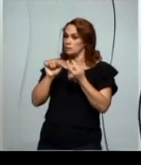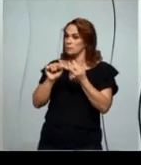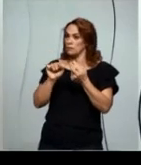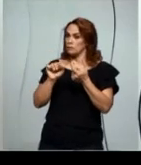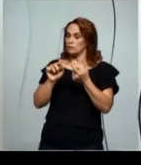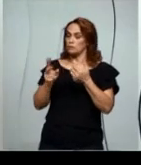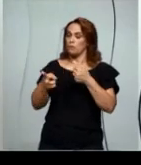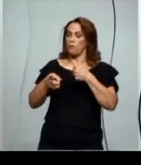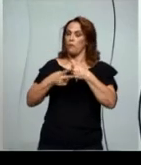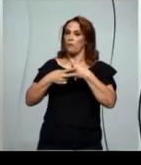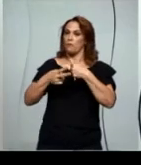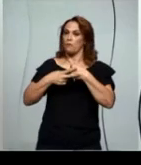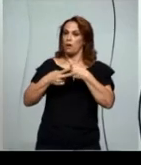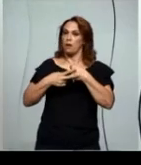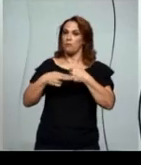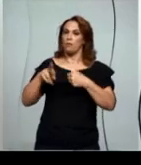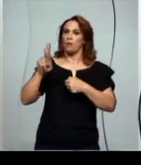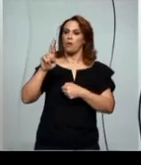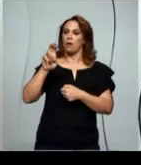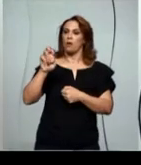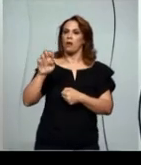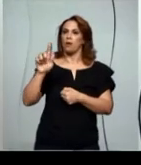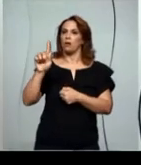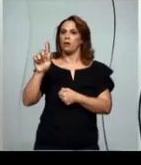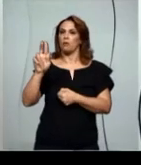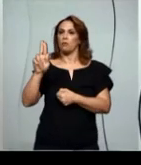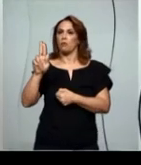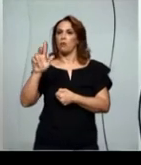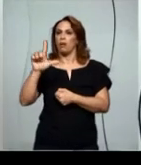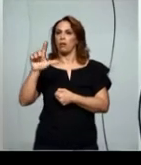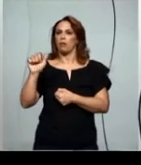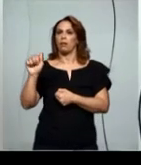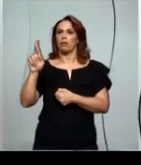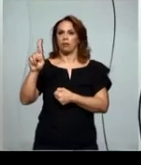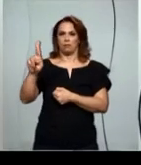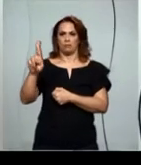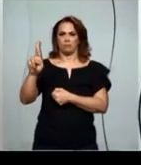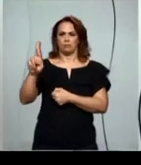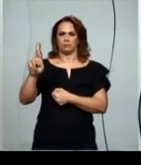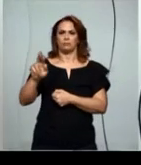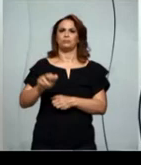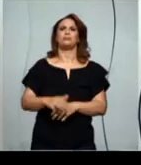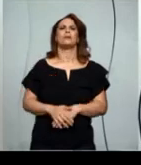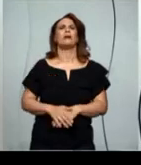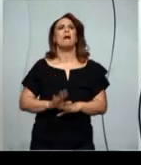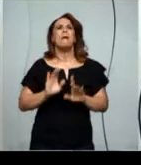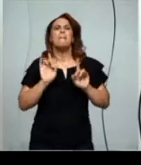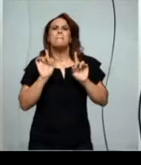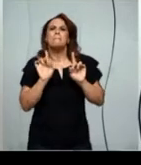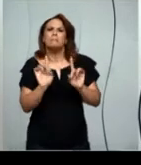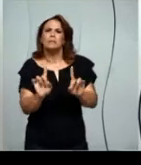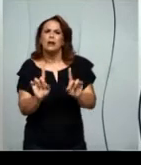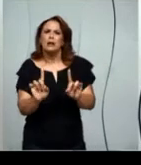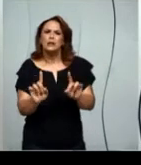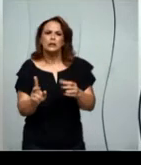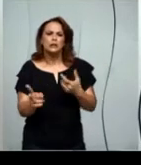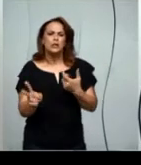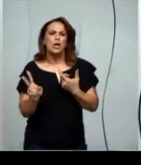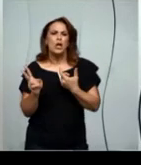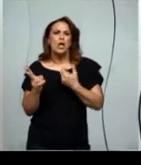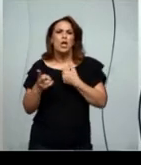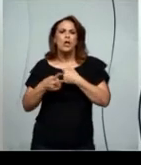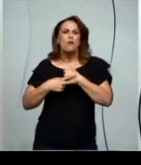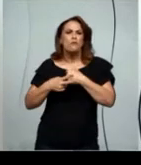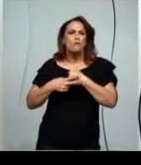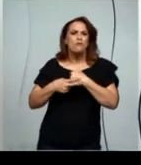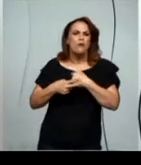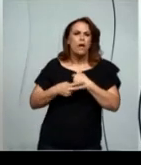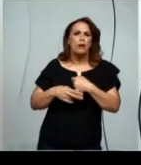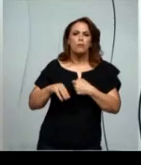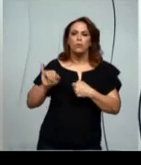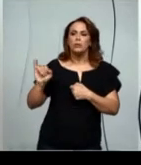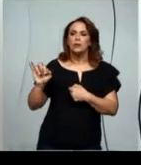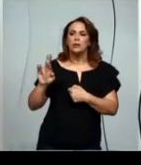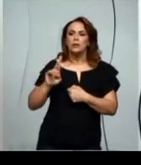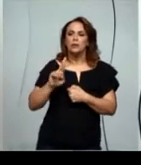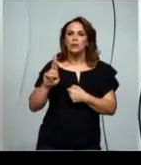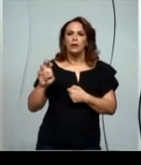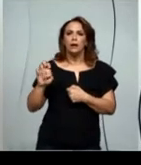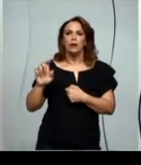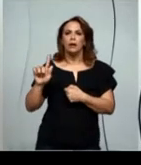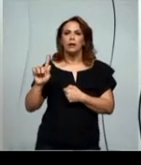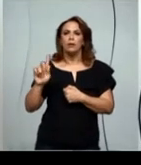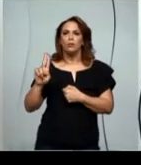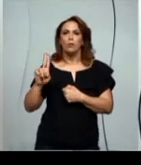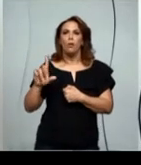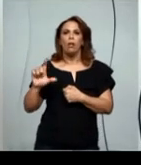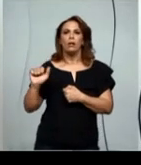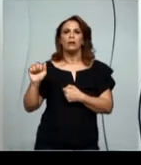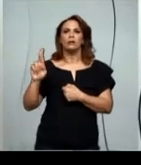uma mudança na grafia. Algumas vezes é só uma mudança de letra, outras vezes a gente tem uma mudança grande acontecendo, como é o caso do verbo